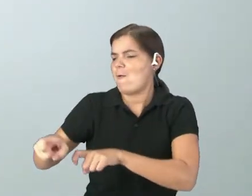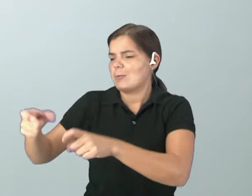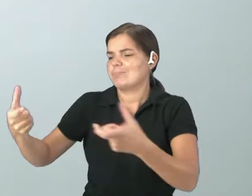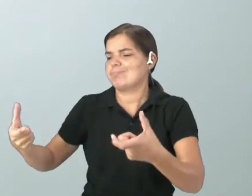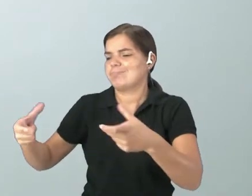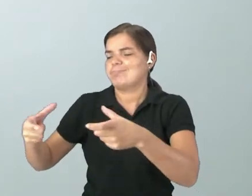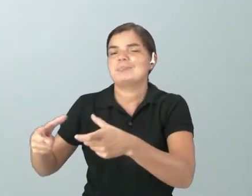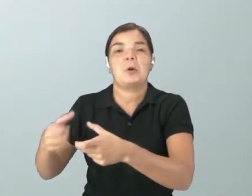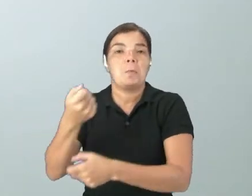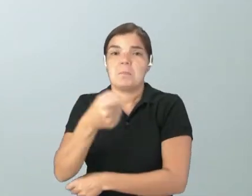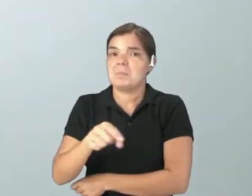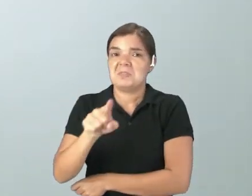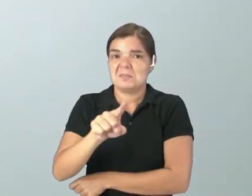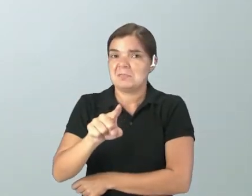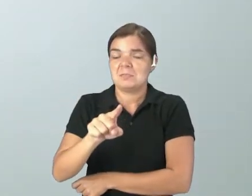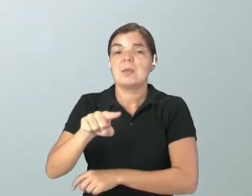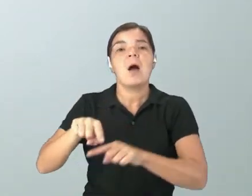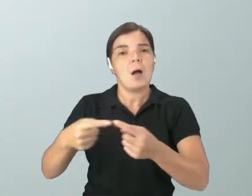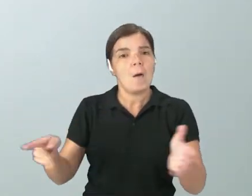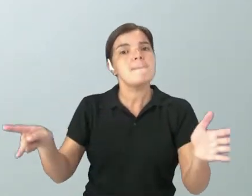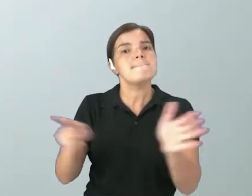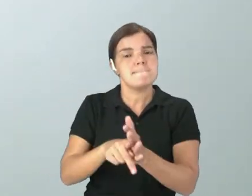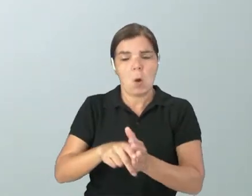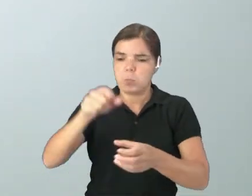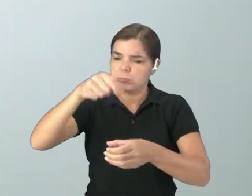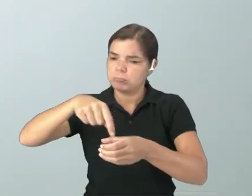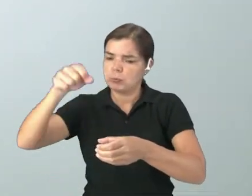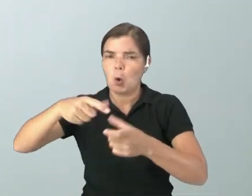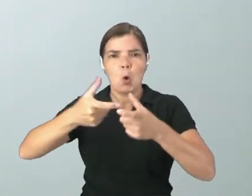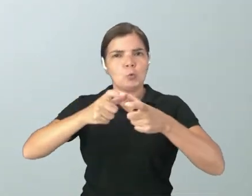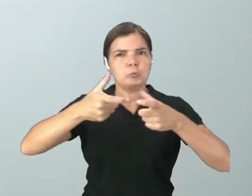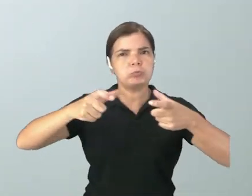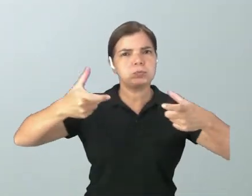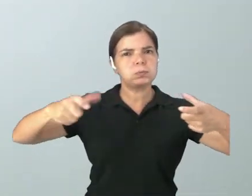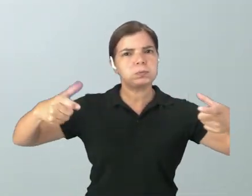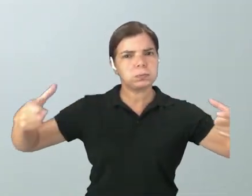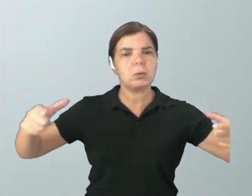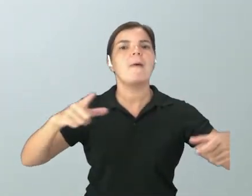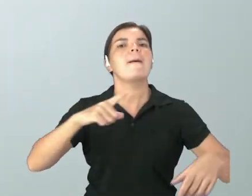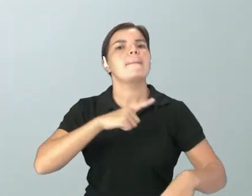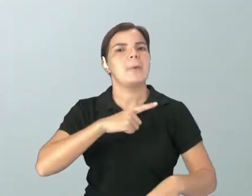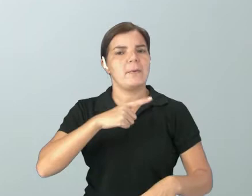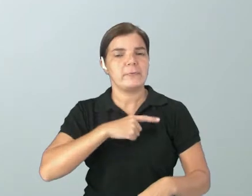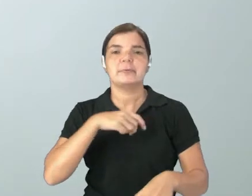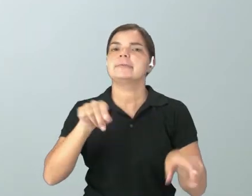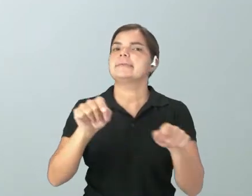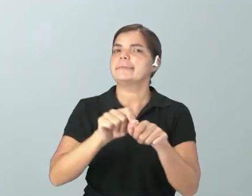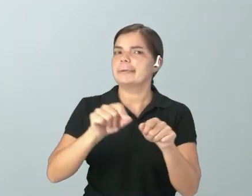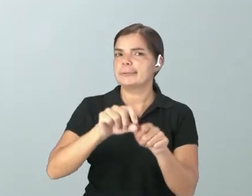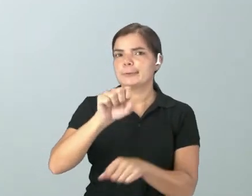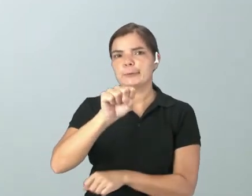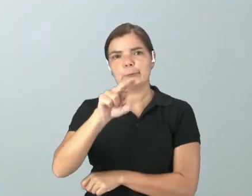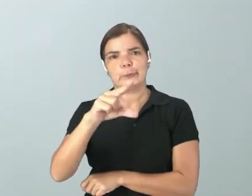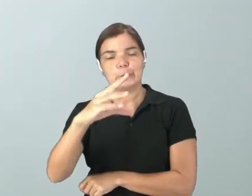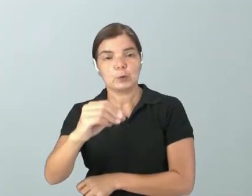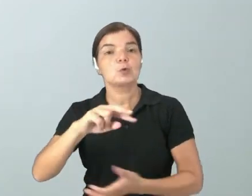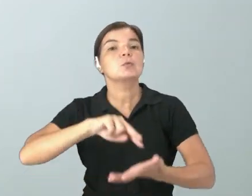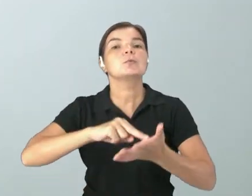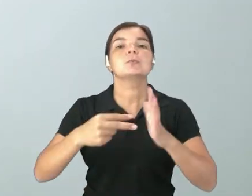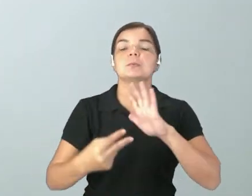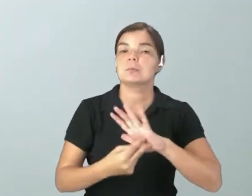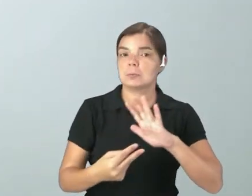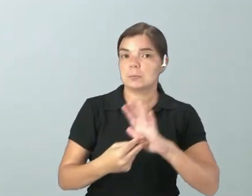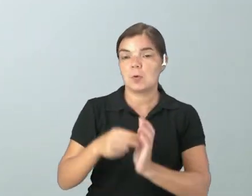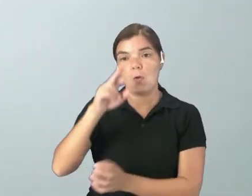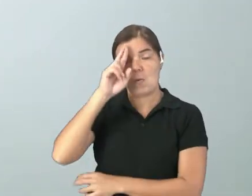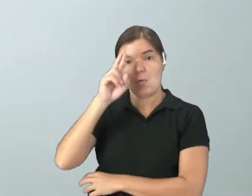pequenos agricultores. Eles têm as suas próprias plantações gigantescas de laranja para produzir os seus sucos, tá bom? E aí, o que isso significa? Que os donos